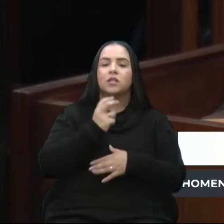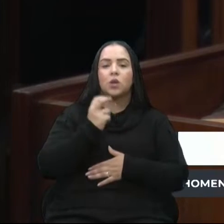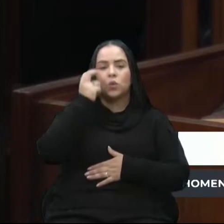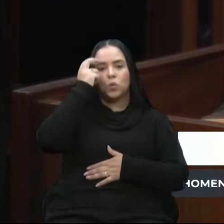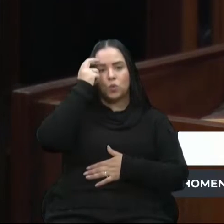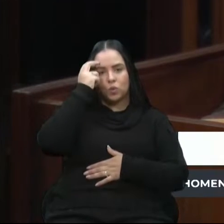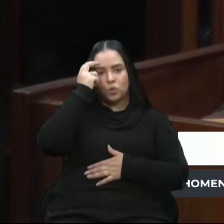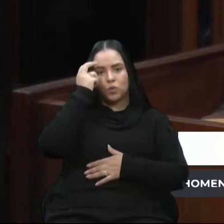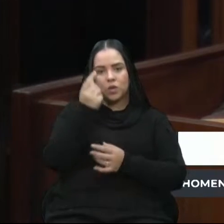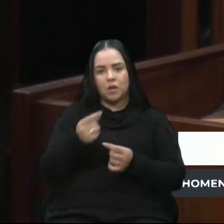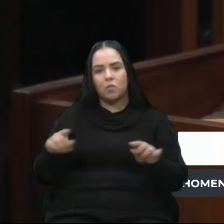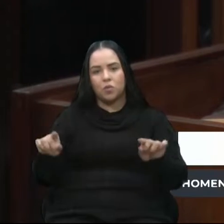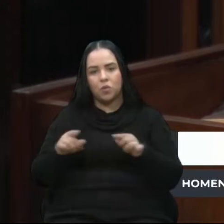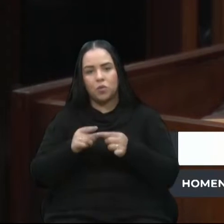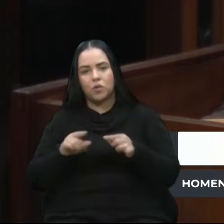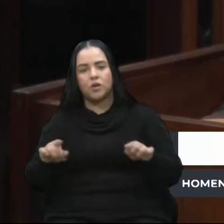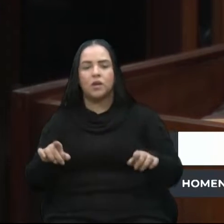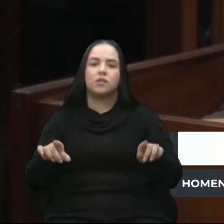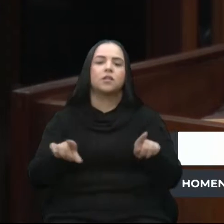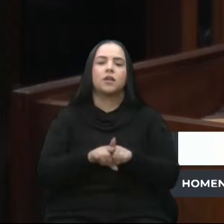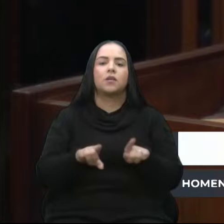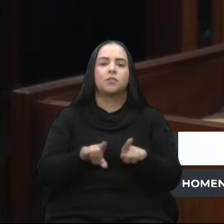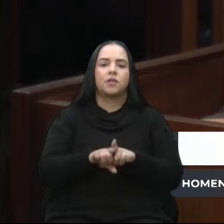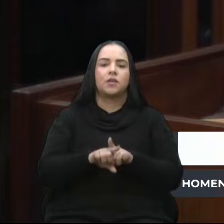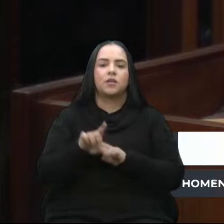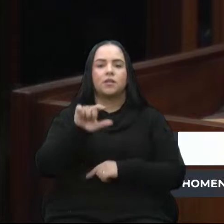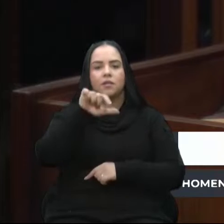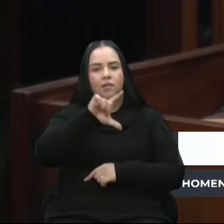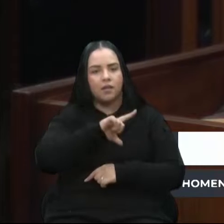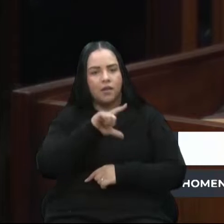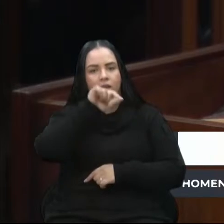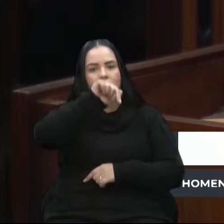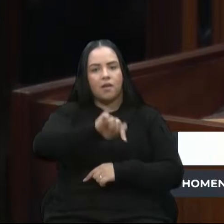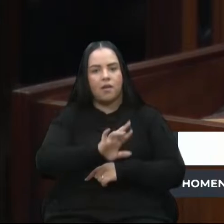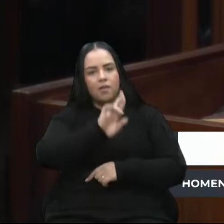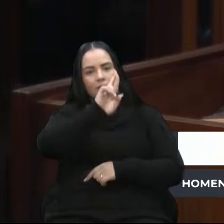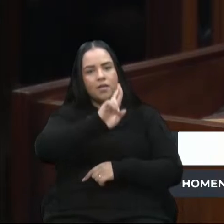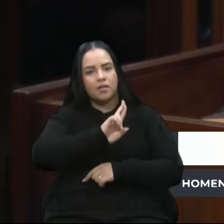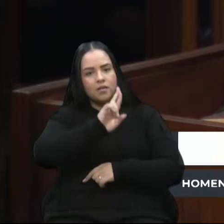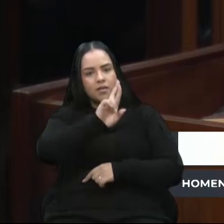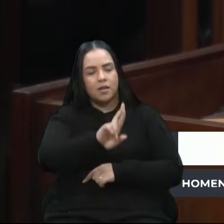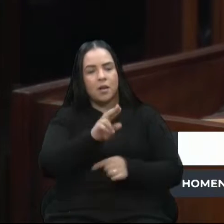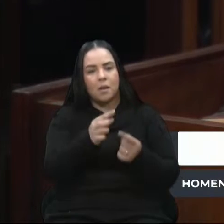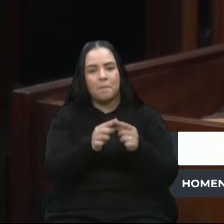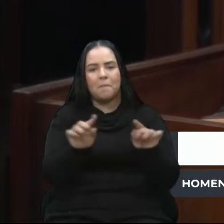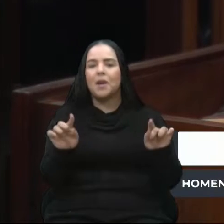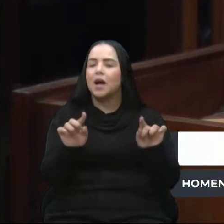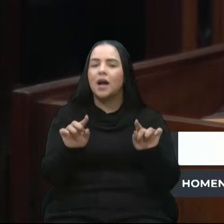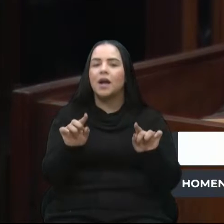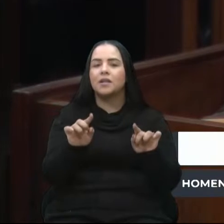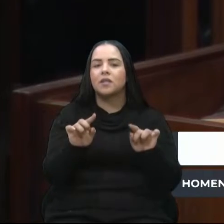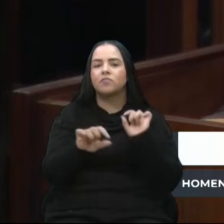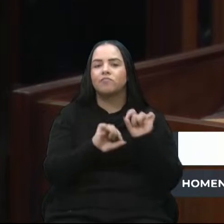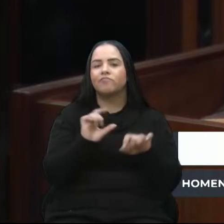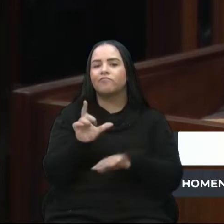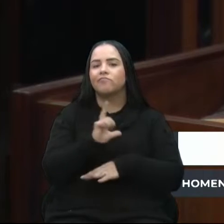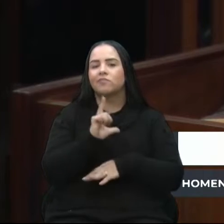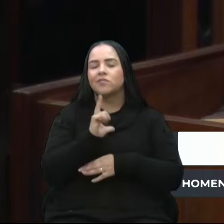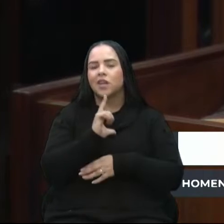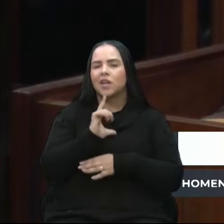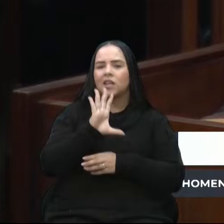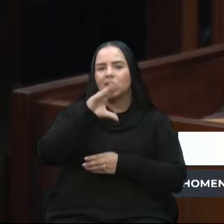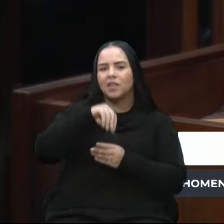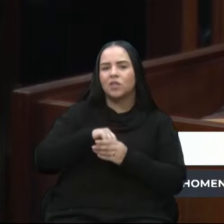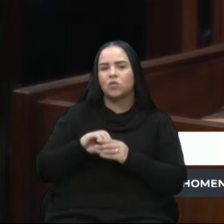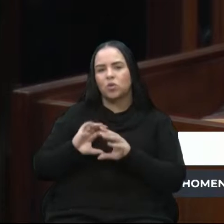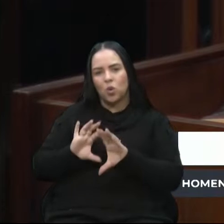músicas que estão aqui representadas, mas que convivem nas